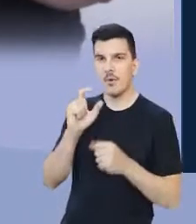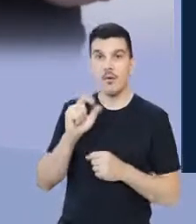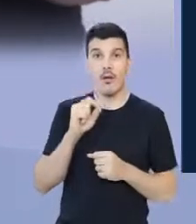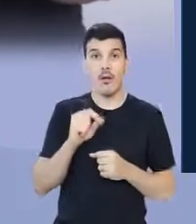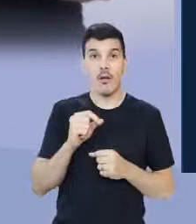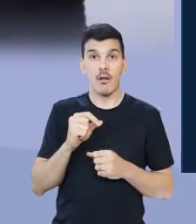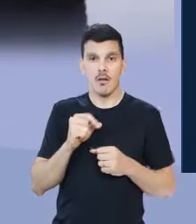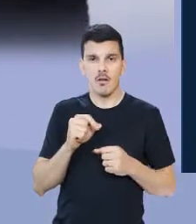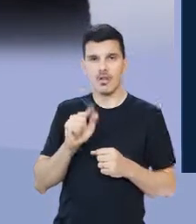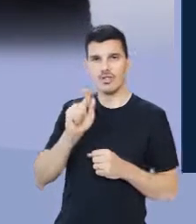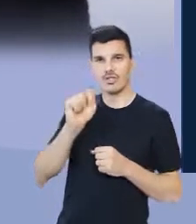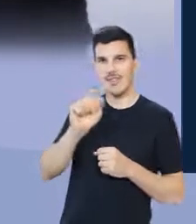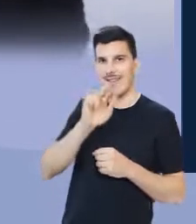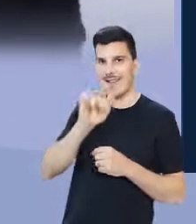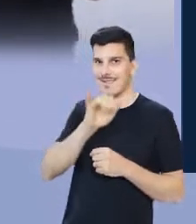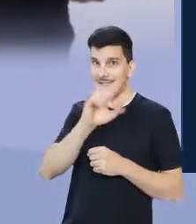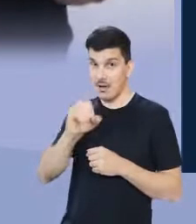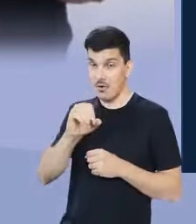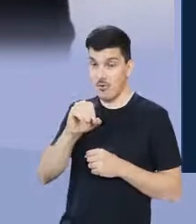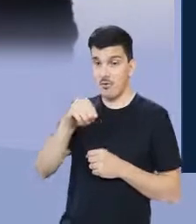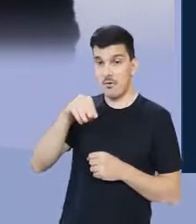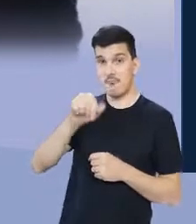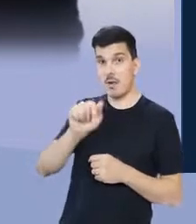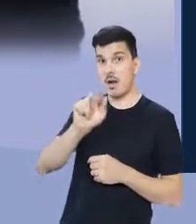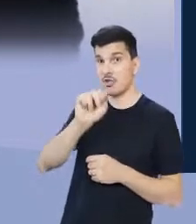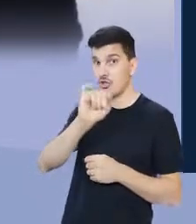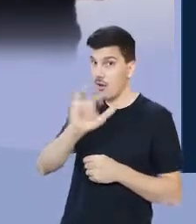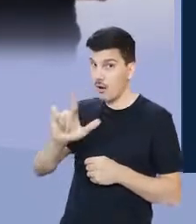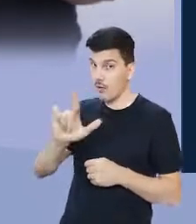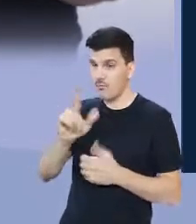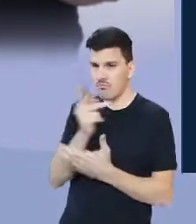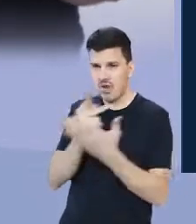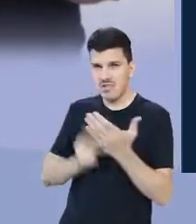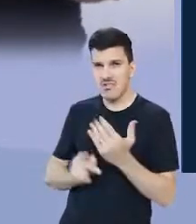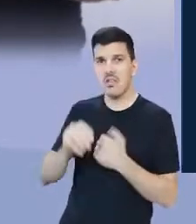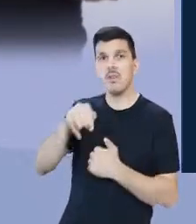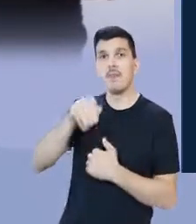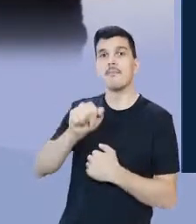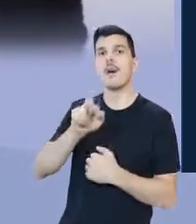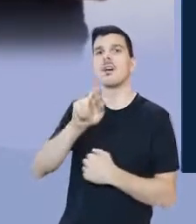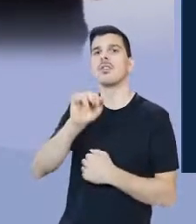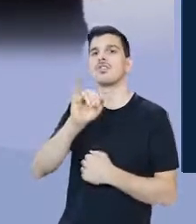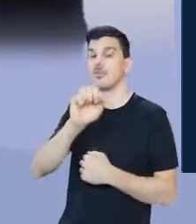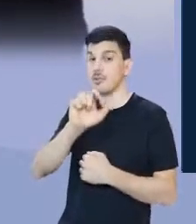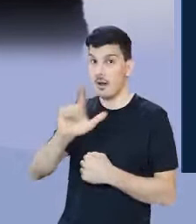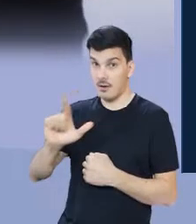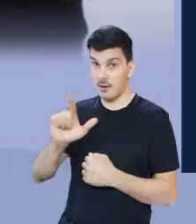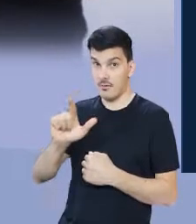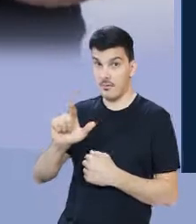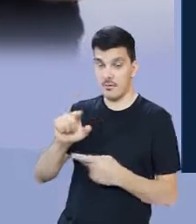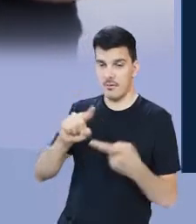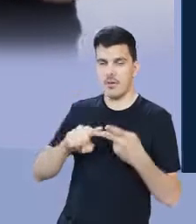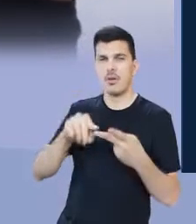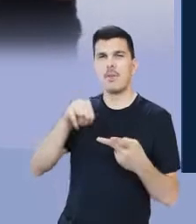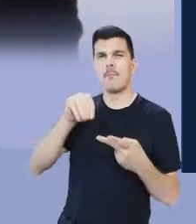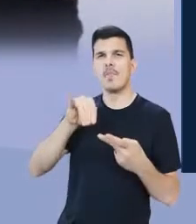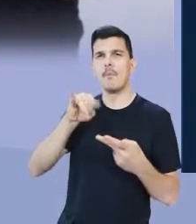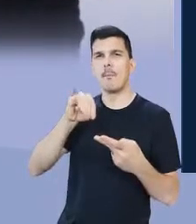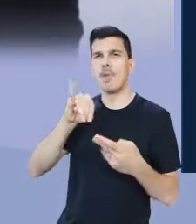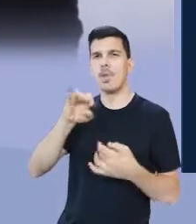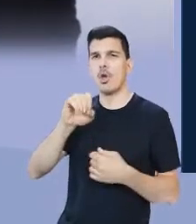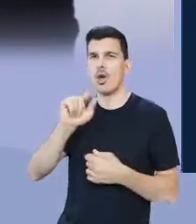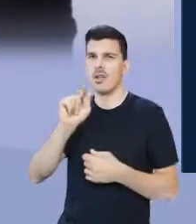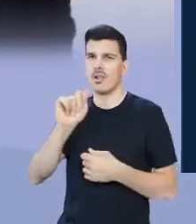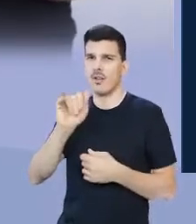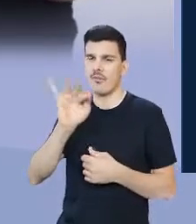Note que geração marginal, poesia marginal, geração mimeógrafo